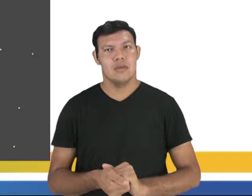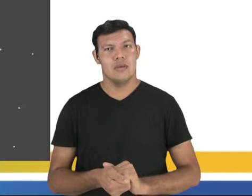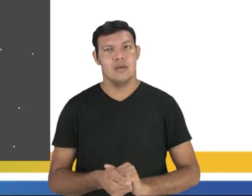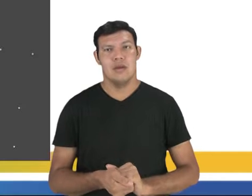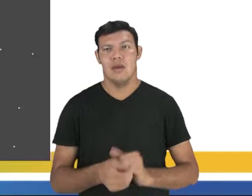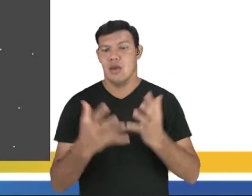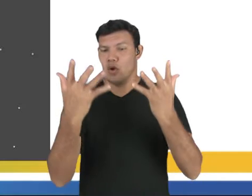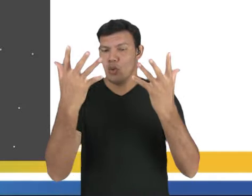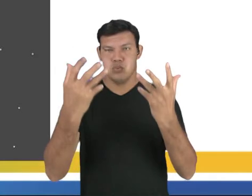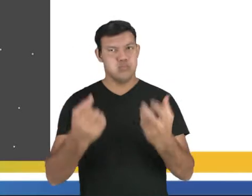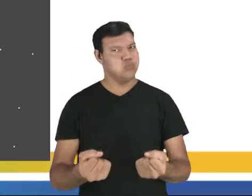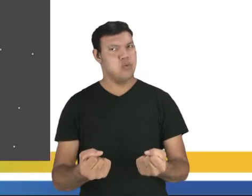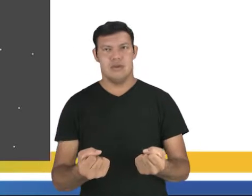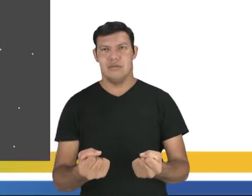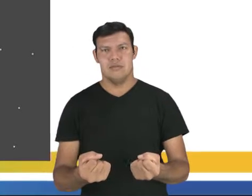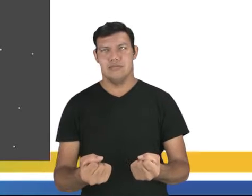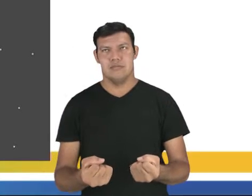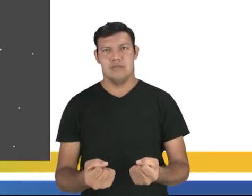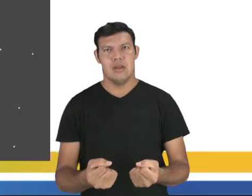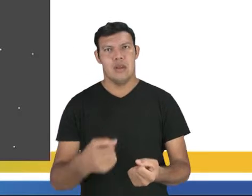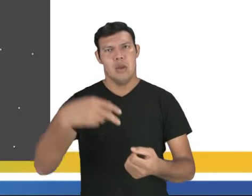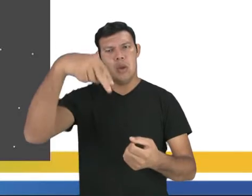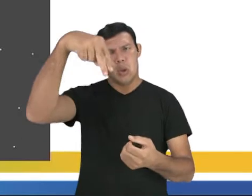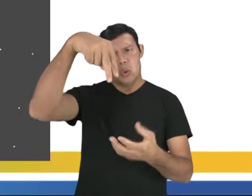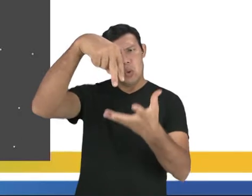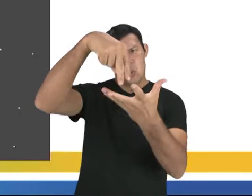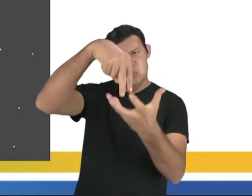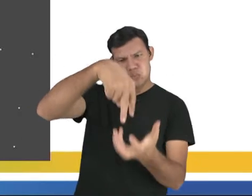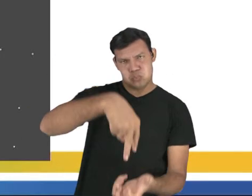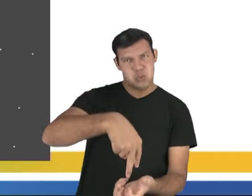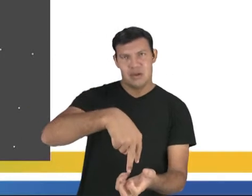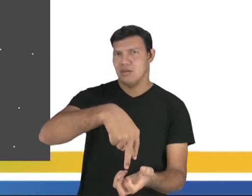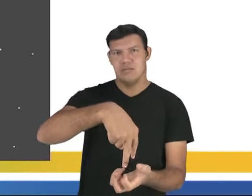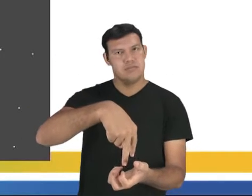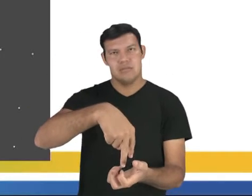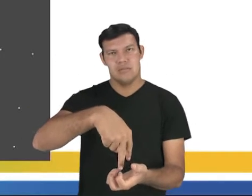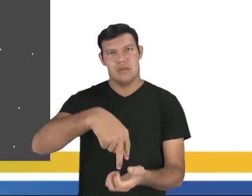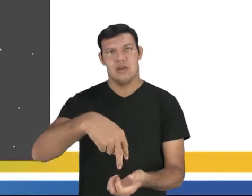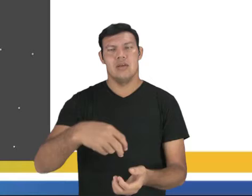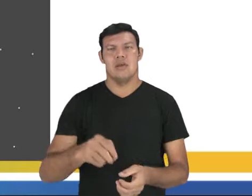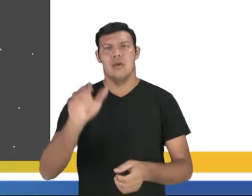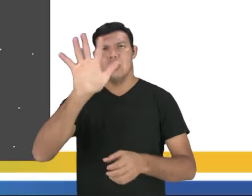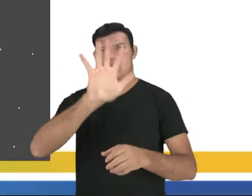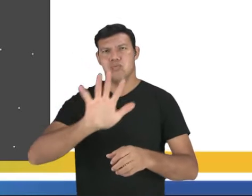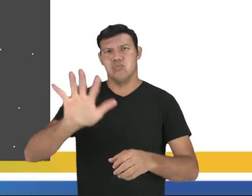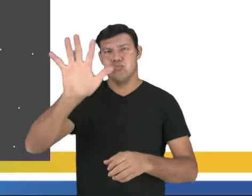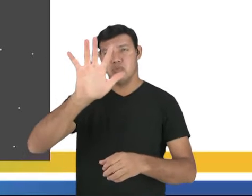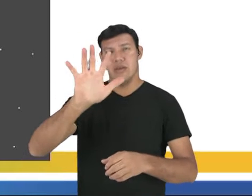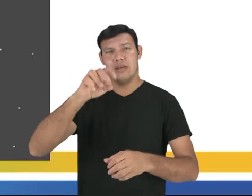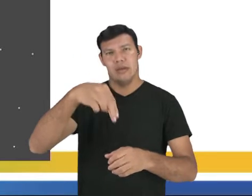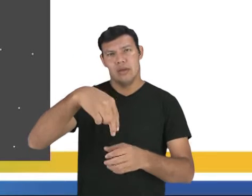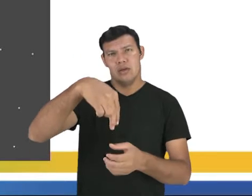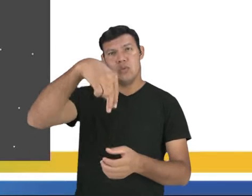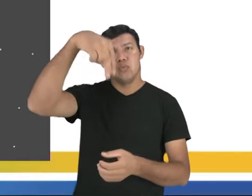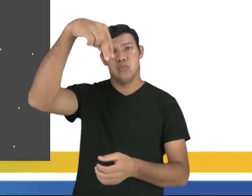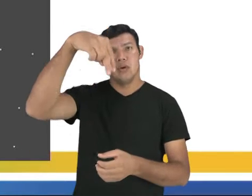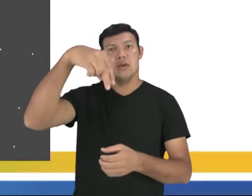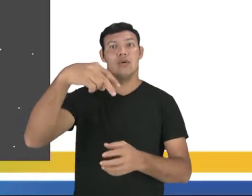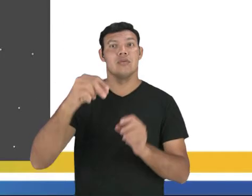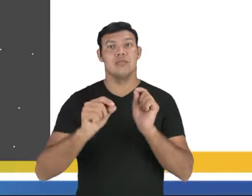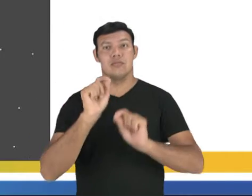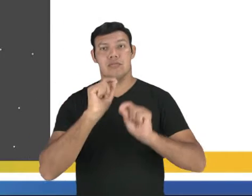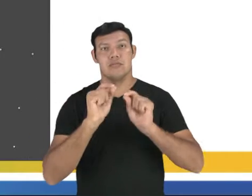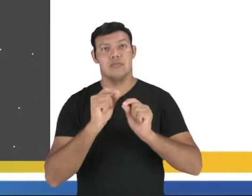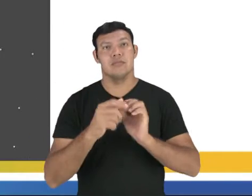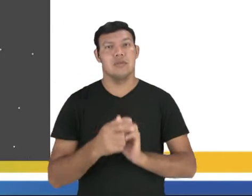para baixo, como nós pensamos, né? No espaço não existe cima, não existe baixo. O que existe é a